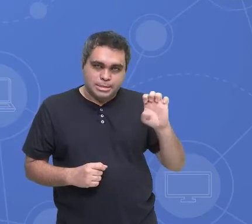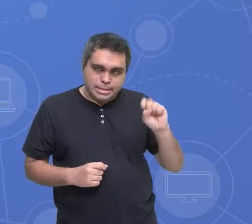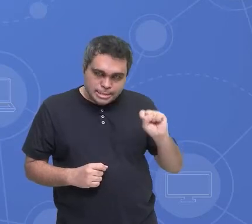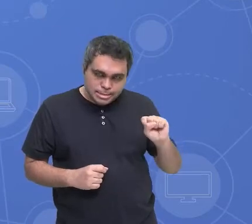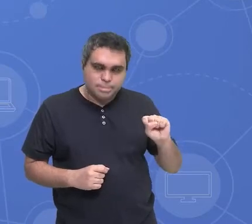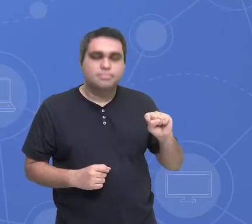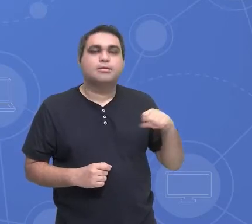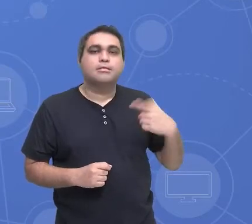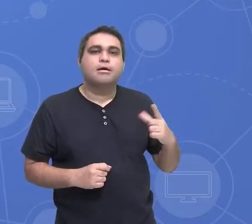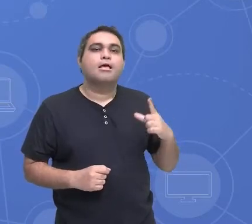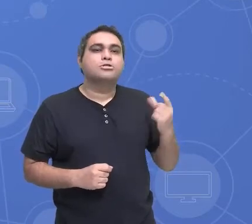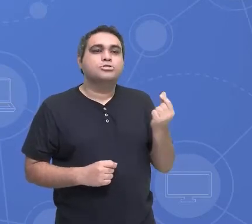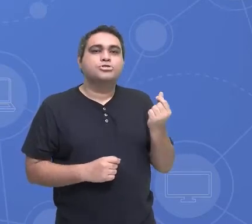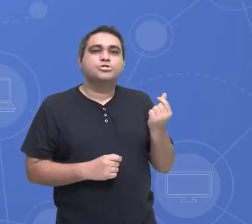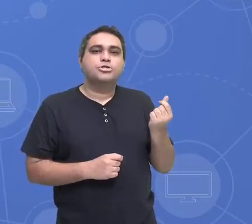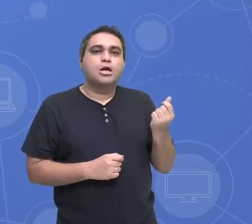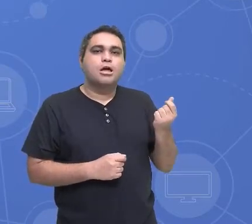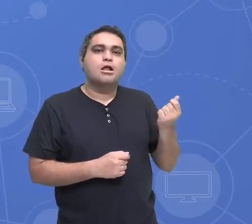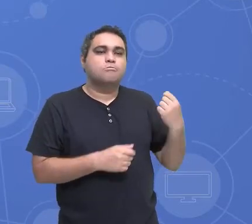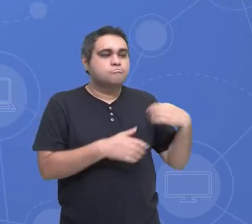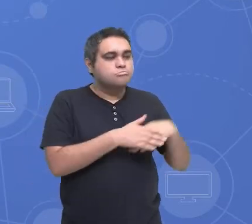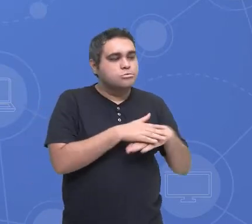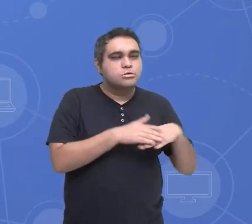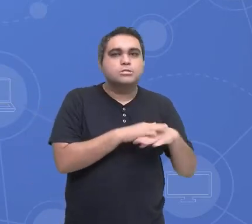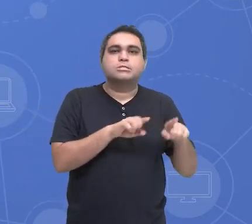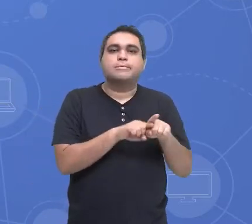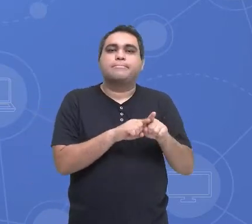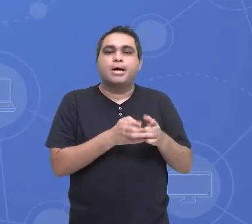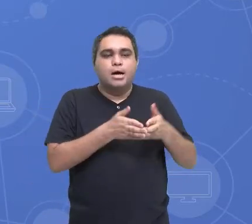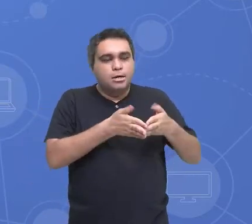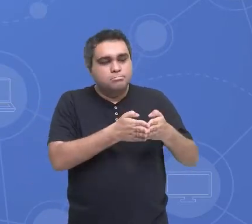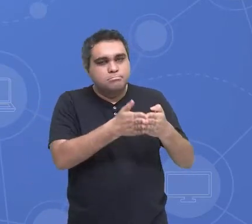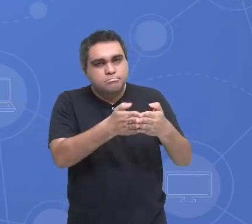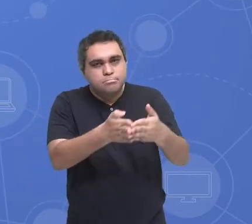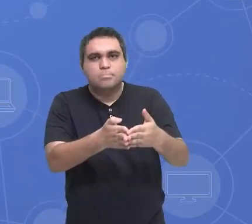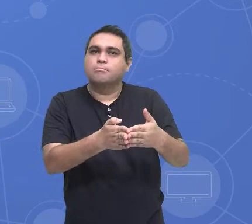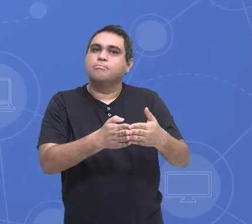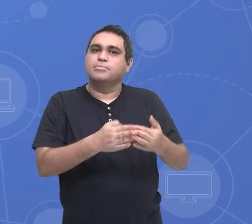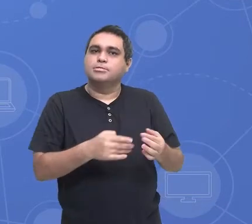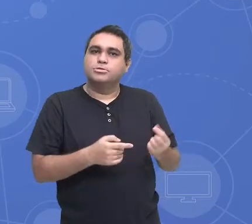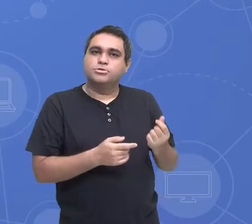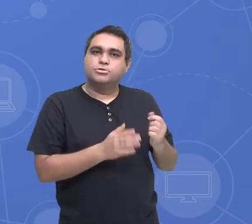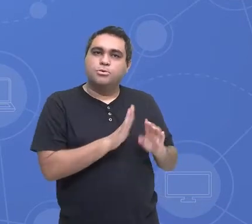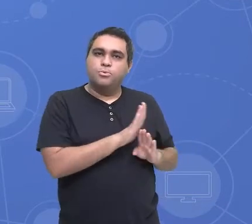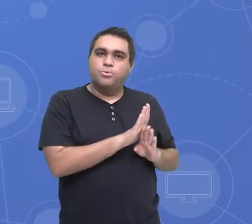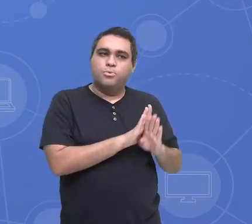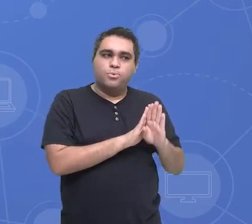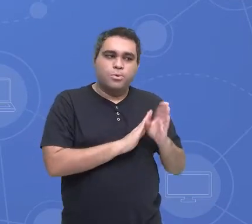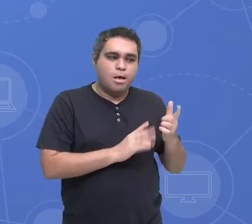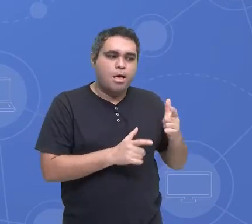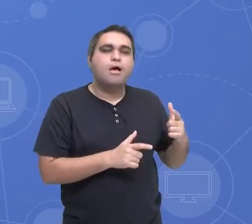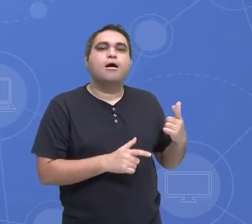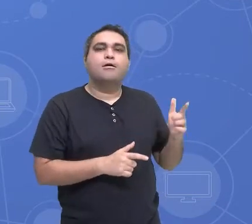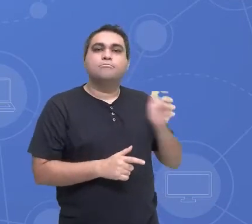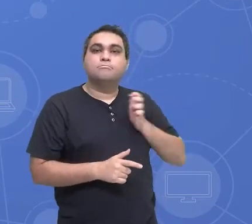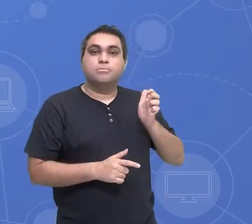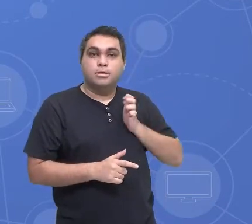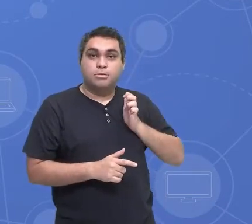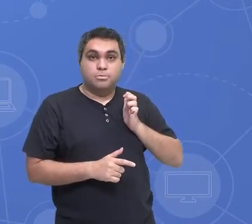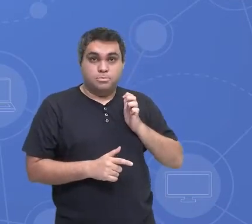através do mercantilismo, através das navegações também. Então, a partir desse conceito, desse contexto